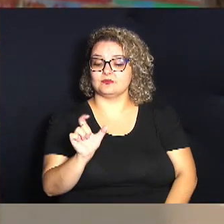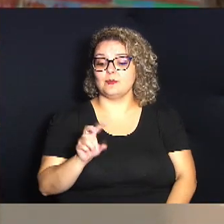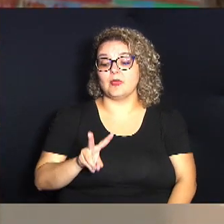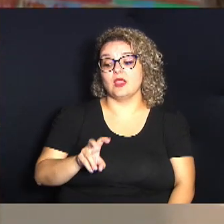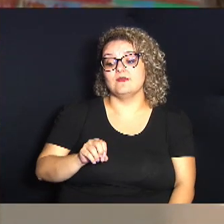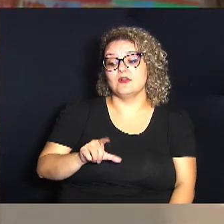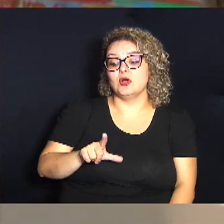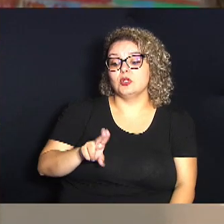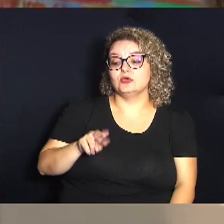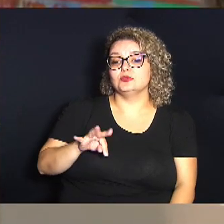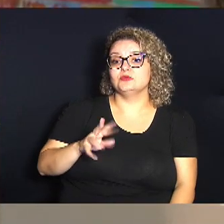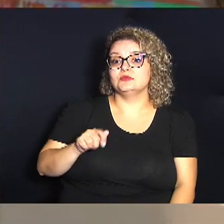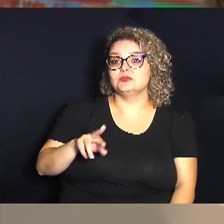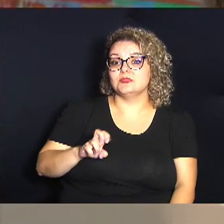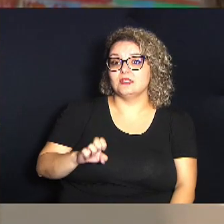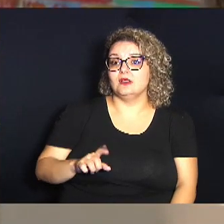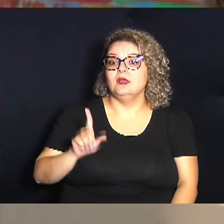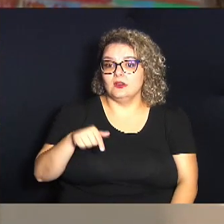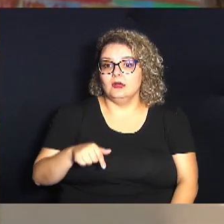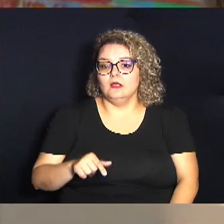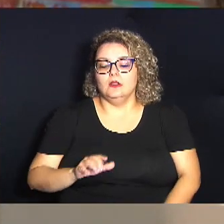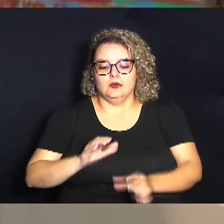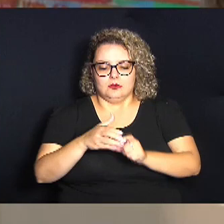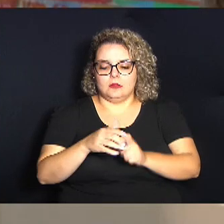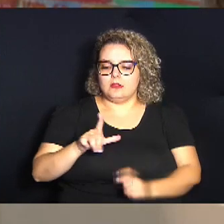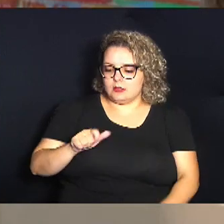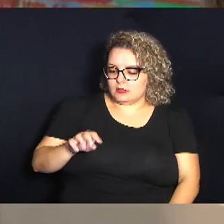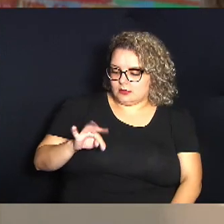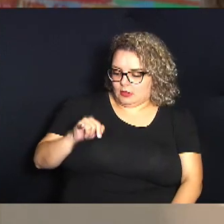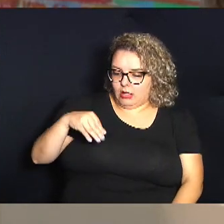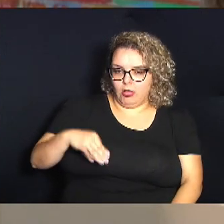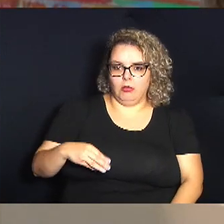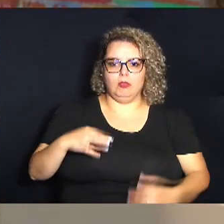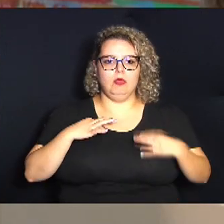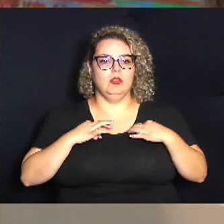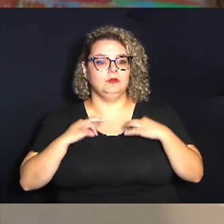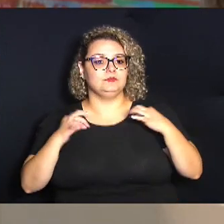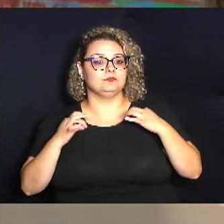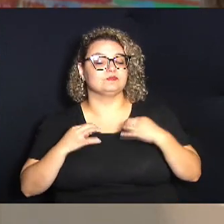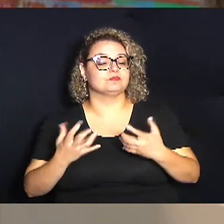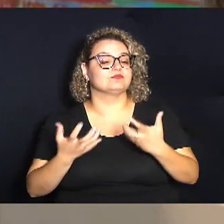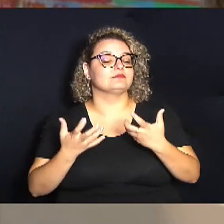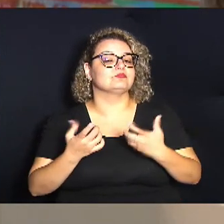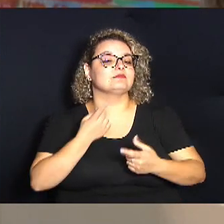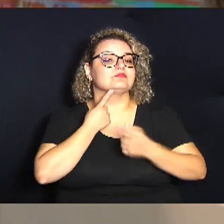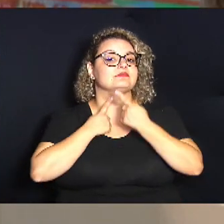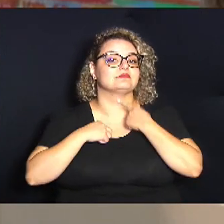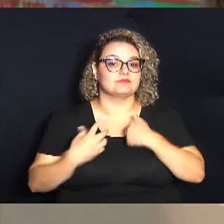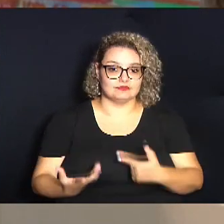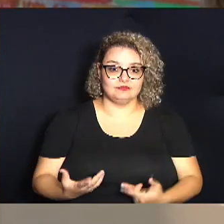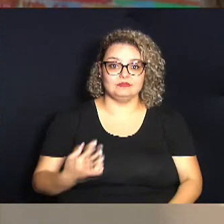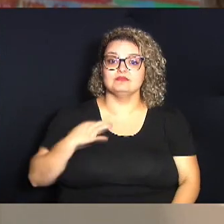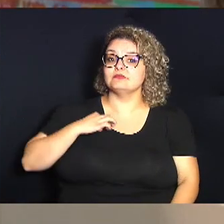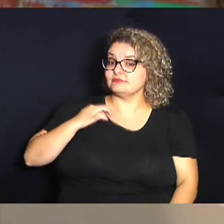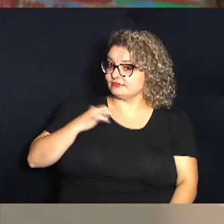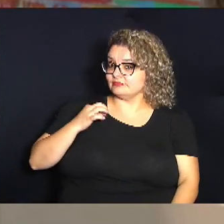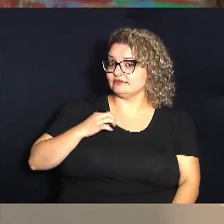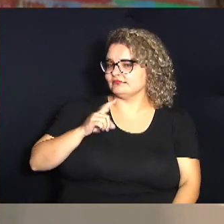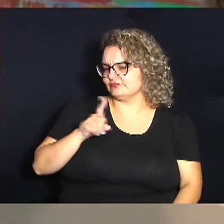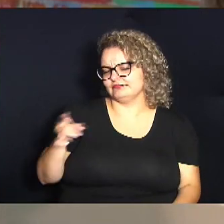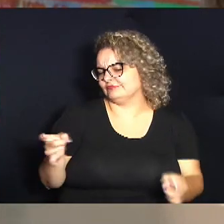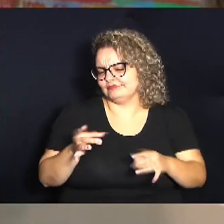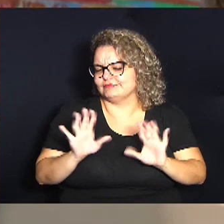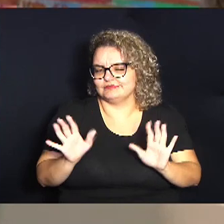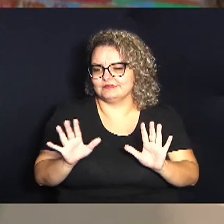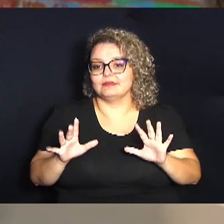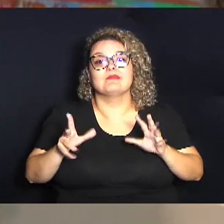do latim voluntarius e quer dizer que se faz por vontade. Por isso, para ser um voluntário, não precisa estar pronto.